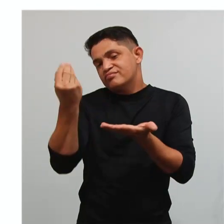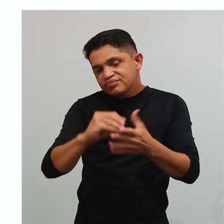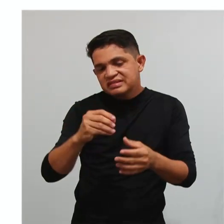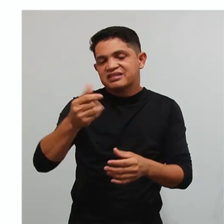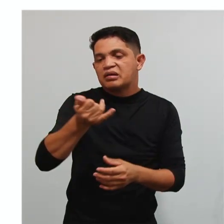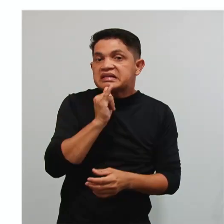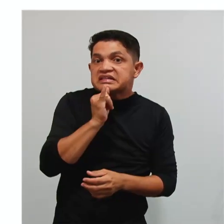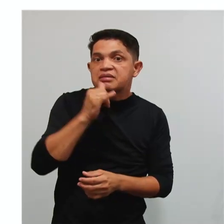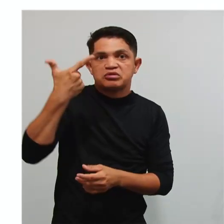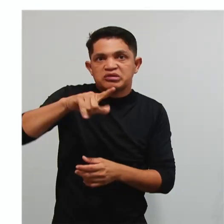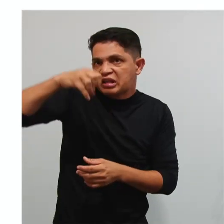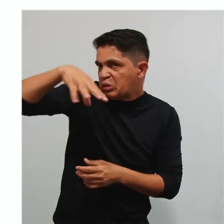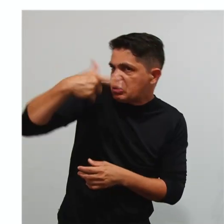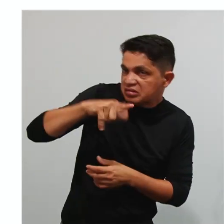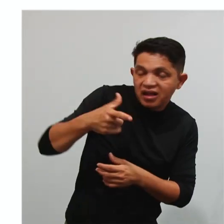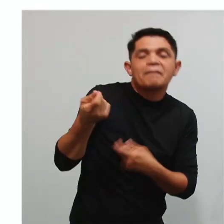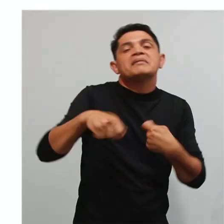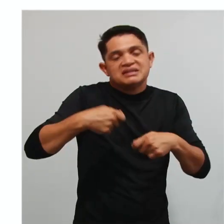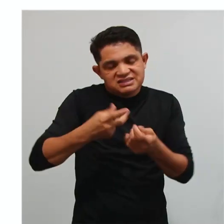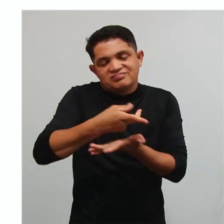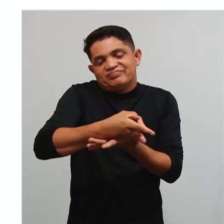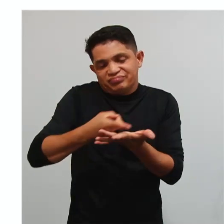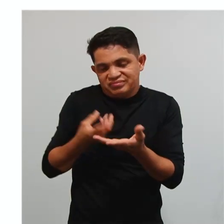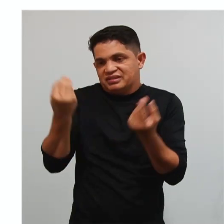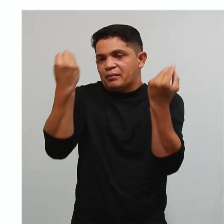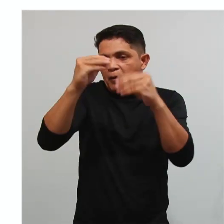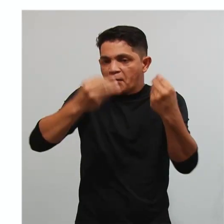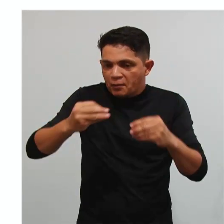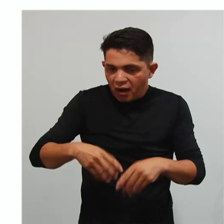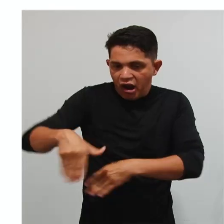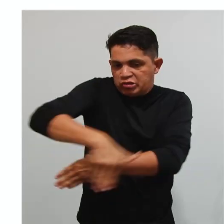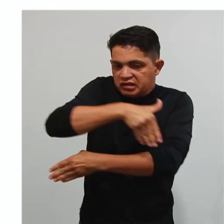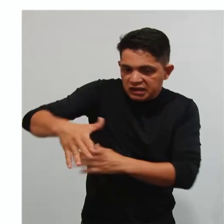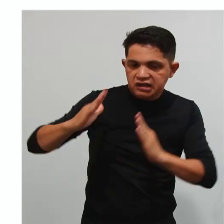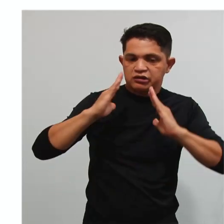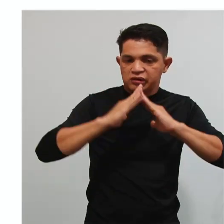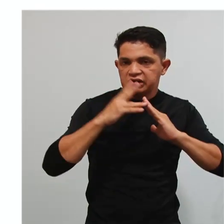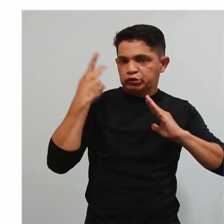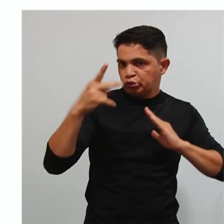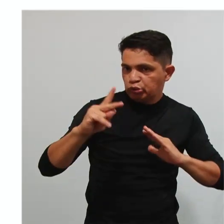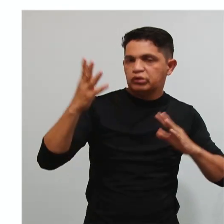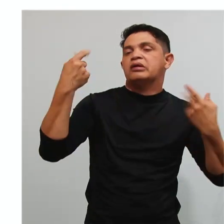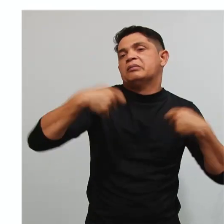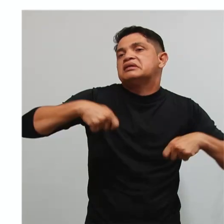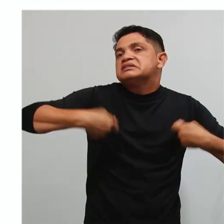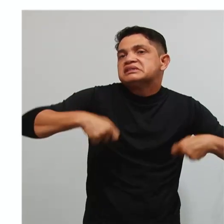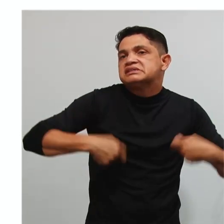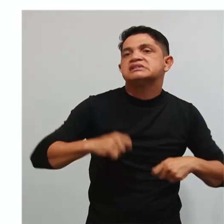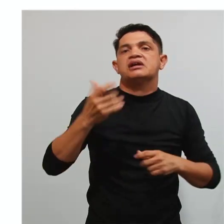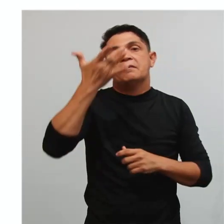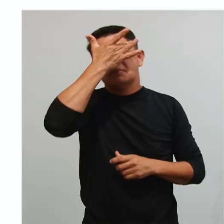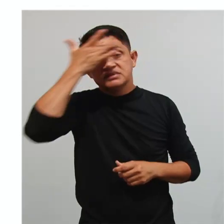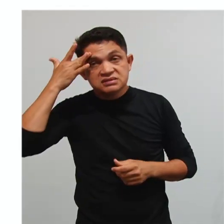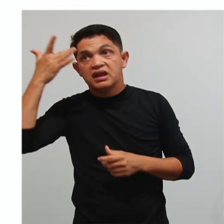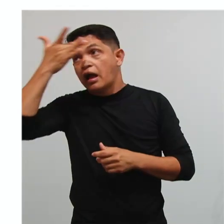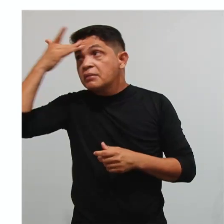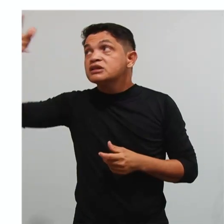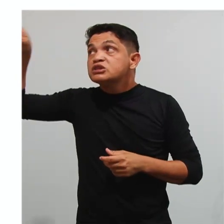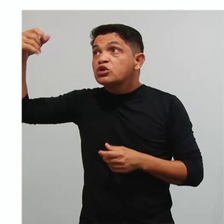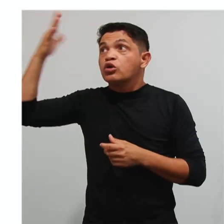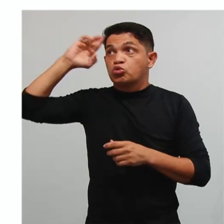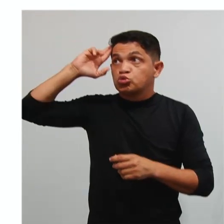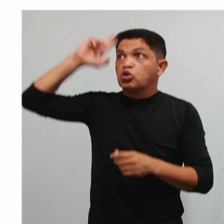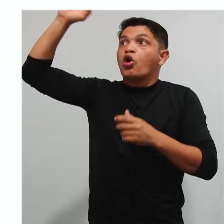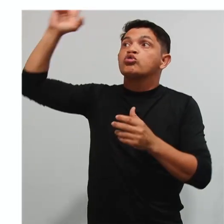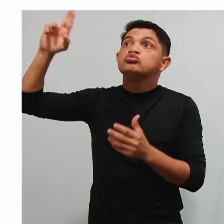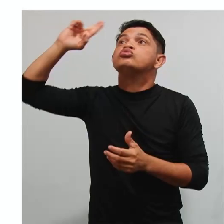lá. Então, é um tipo de declaração. Existem vários tipos, tá? É preciso que a pessoa que assina a